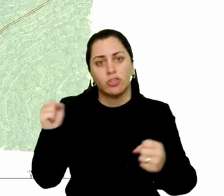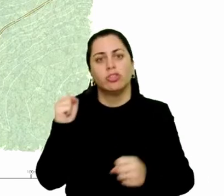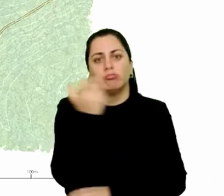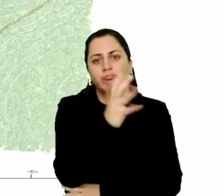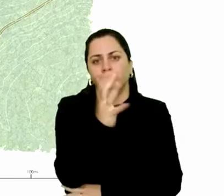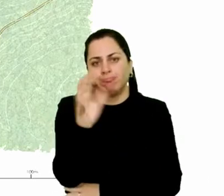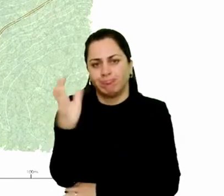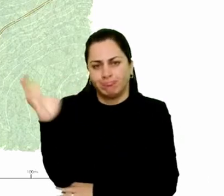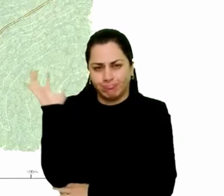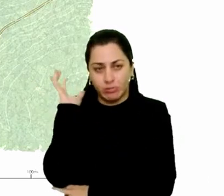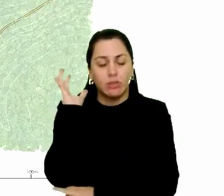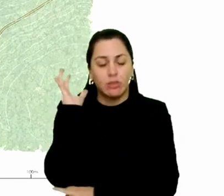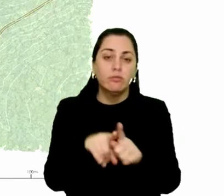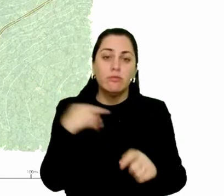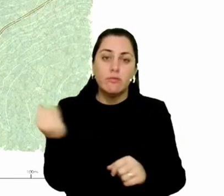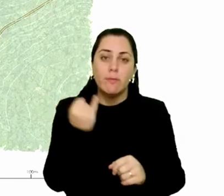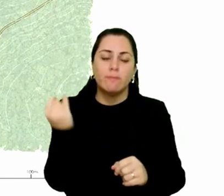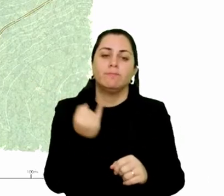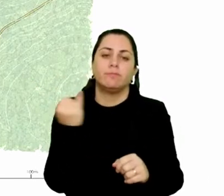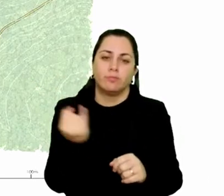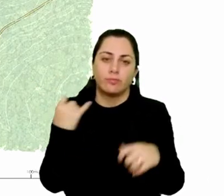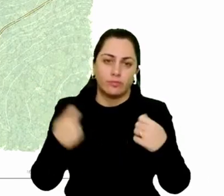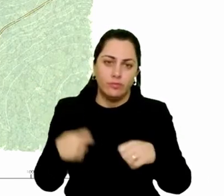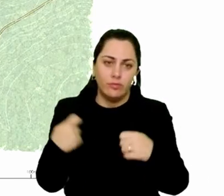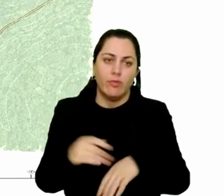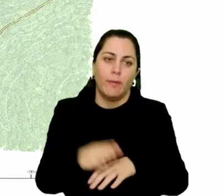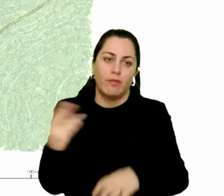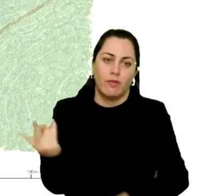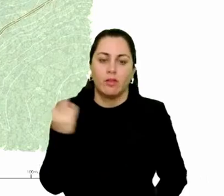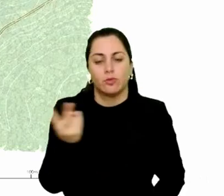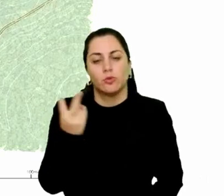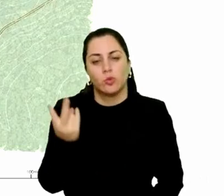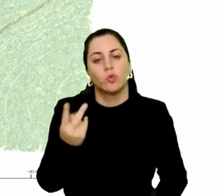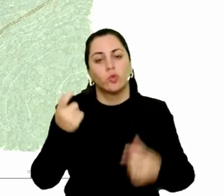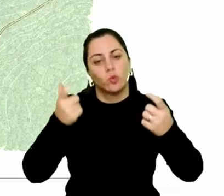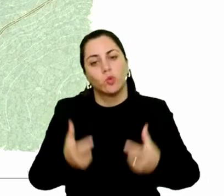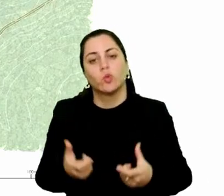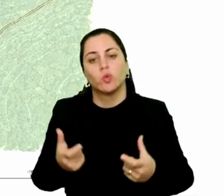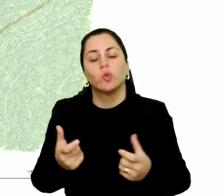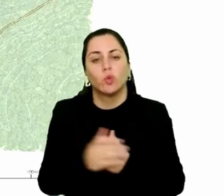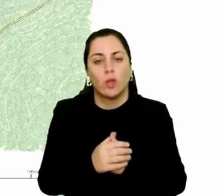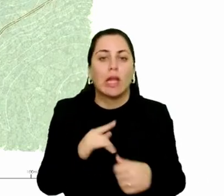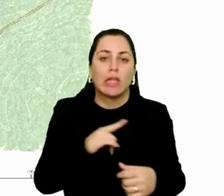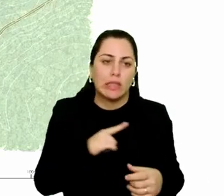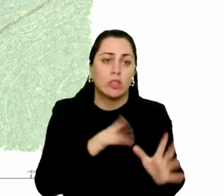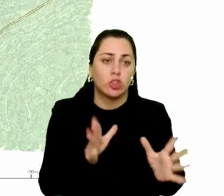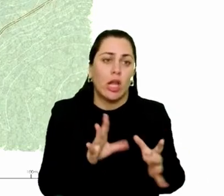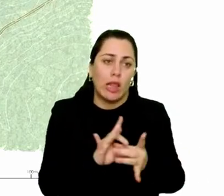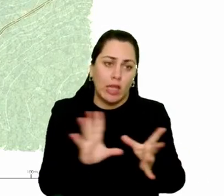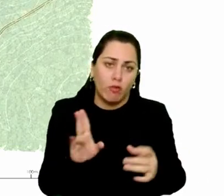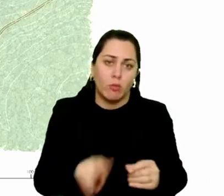né, entendendo a importância e a necessidade, então, de valorizar esse eixo de espaços livres que a gente tem disponível